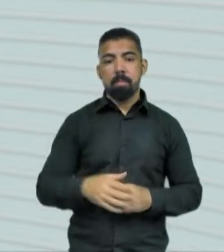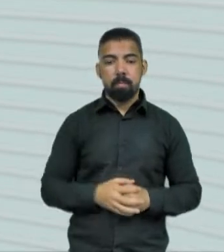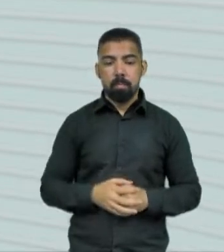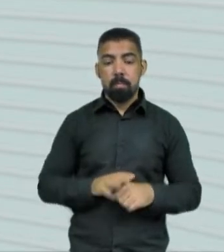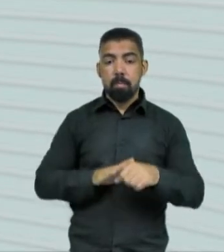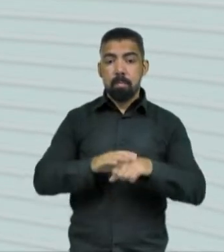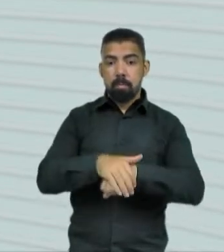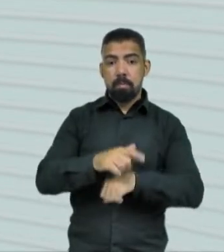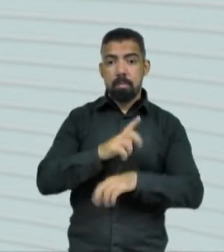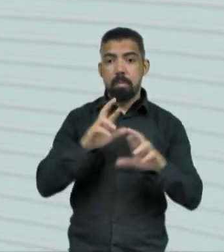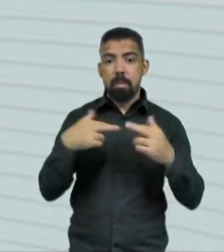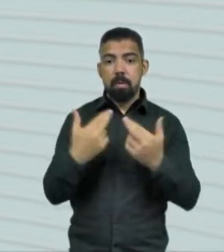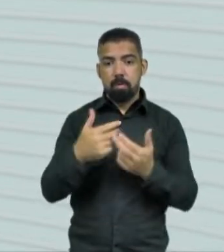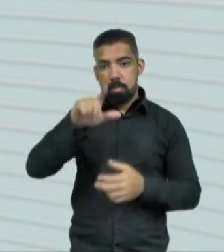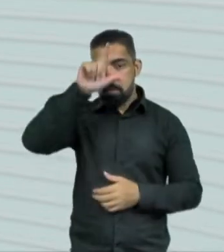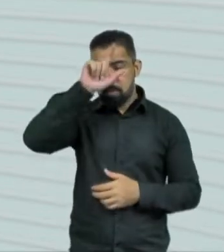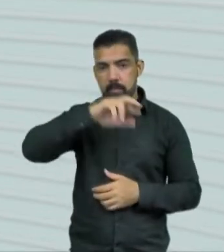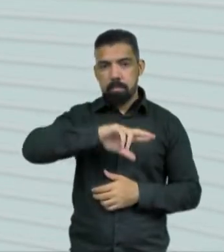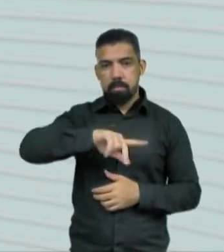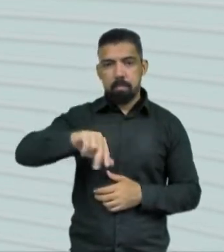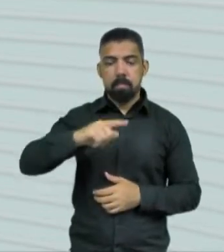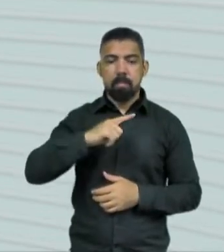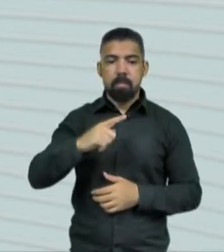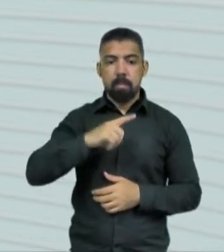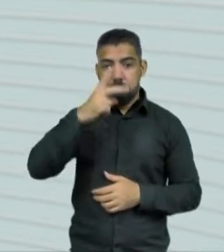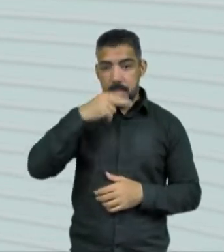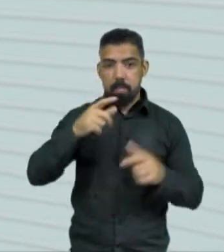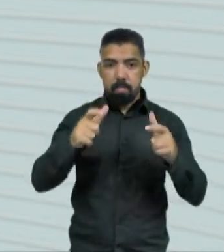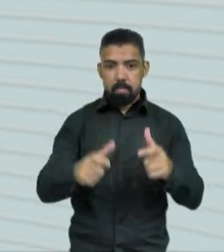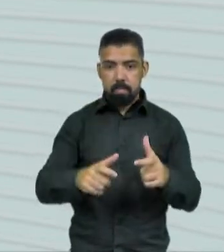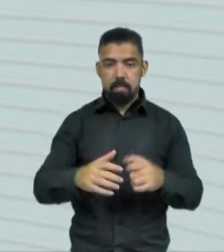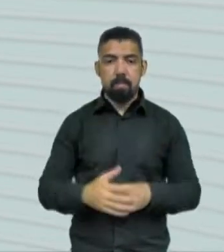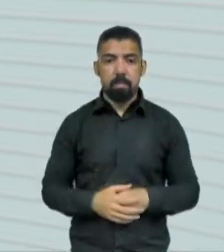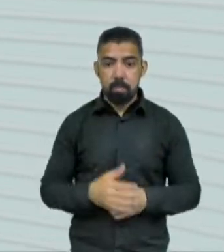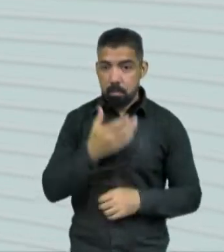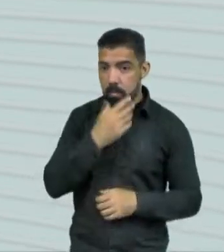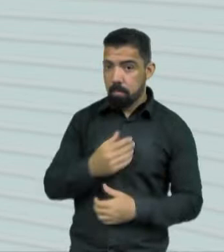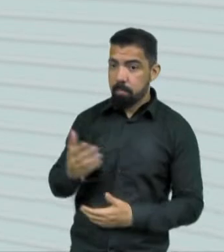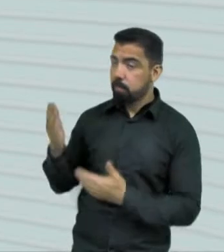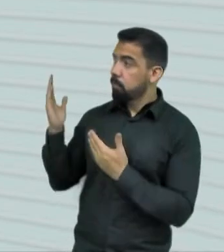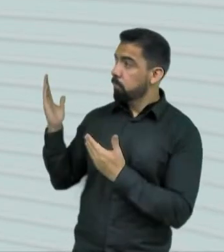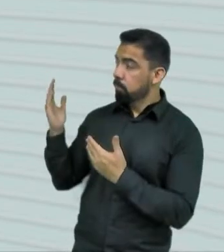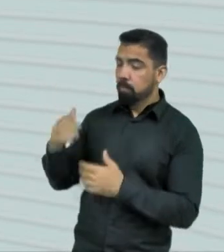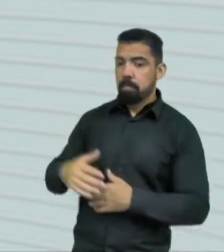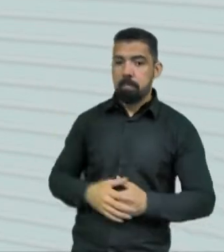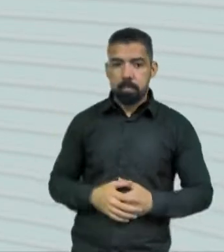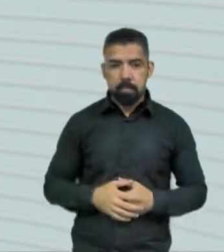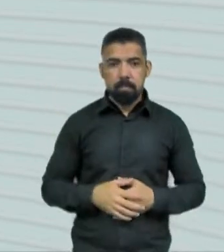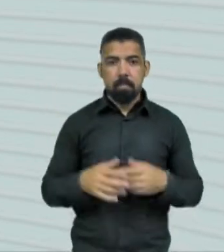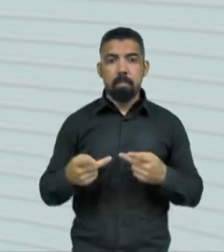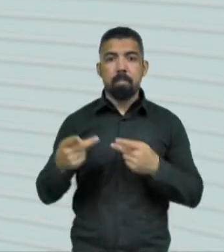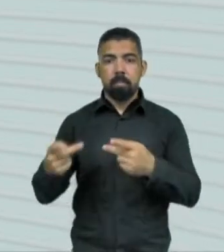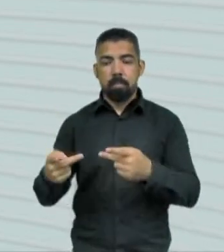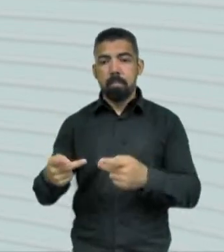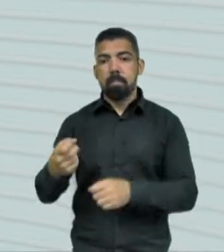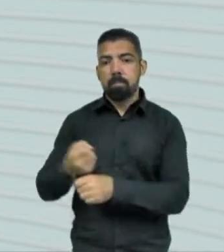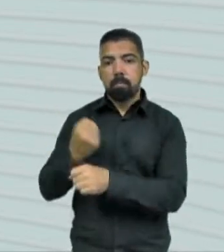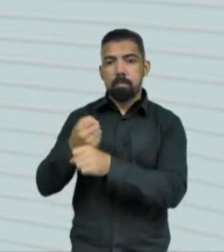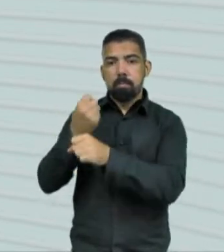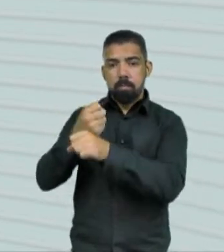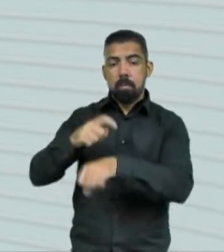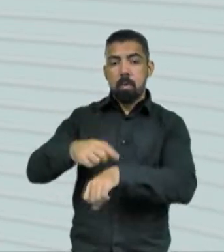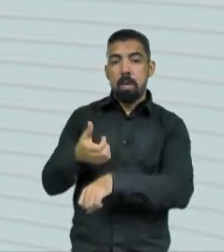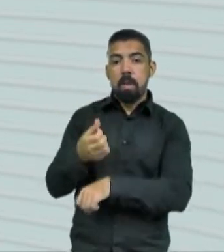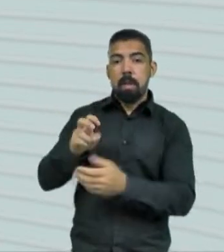com lideranças no mesmo bairro. Zé Batista, candidato do PSTU, visitou o canteiro de obras às 6h